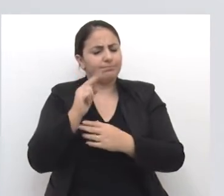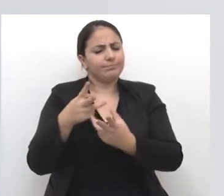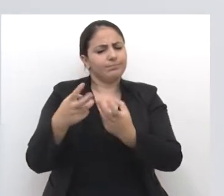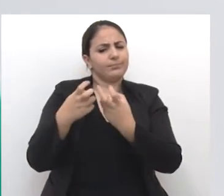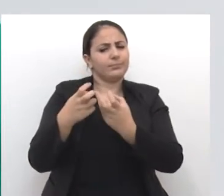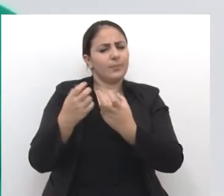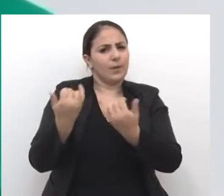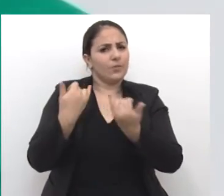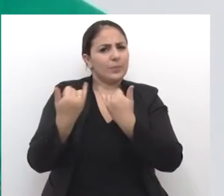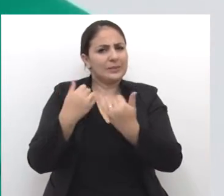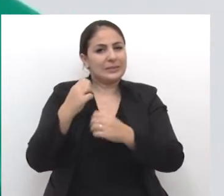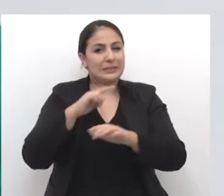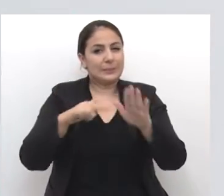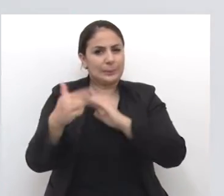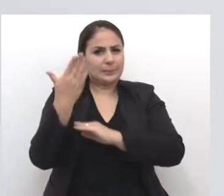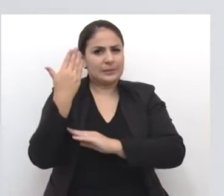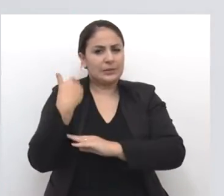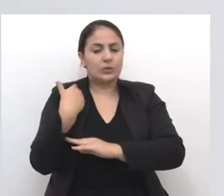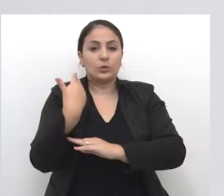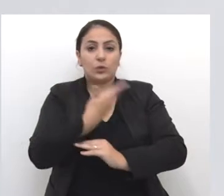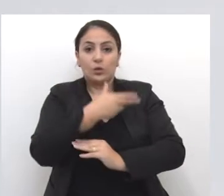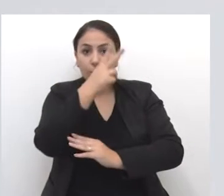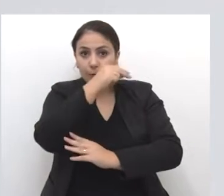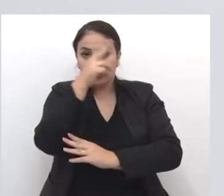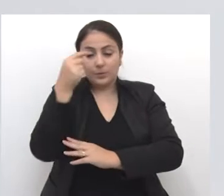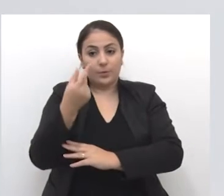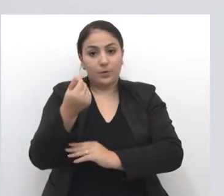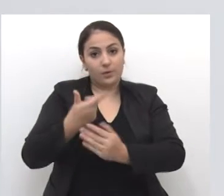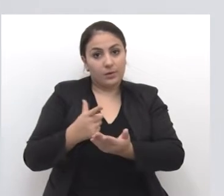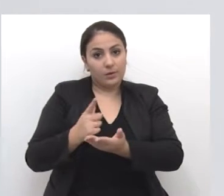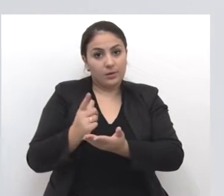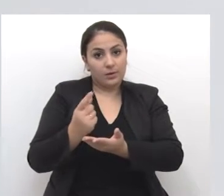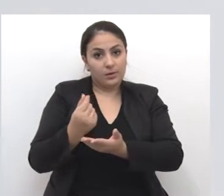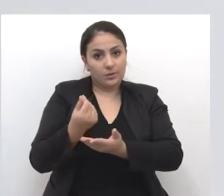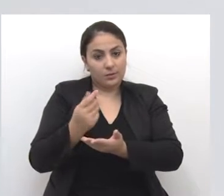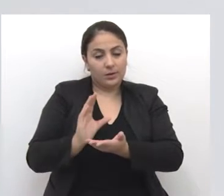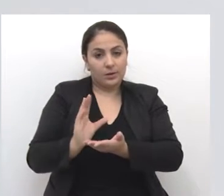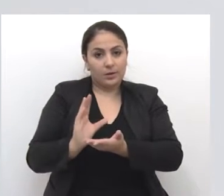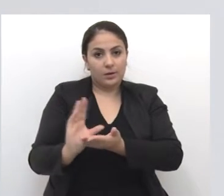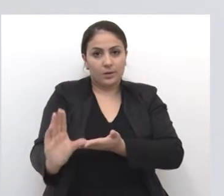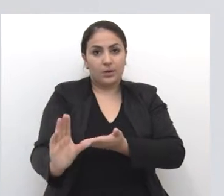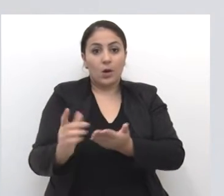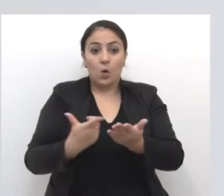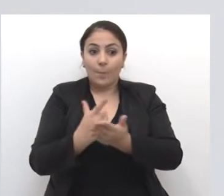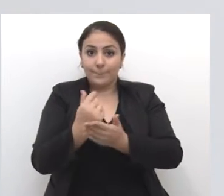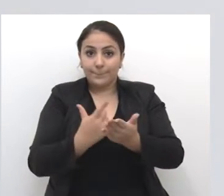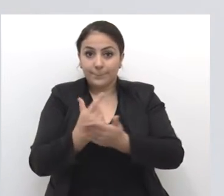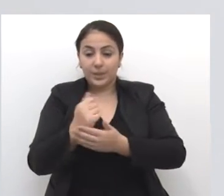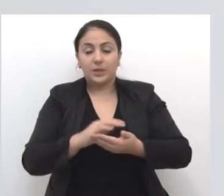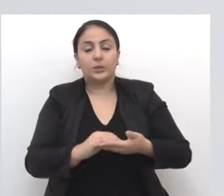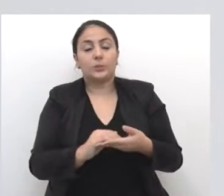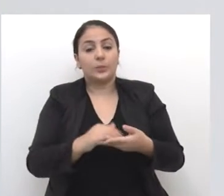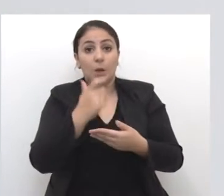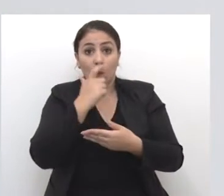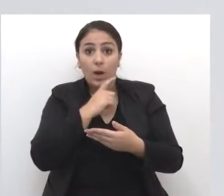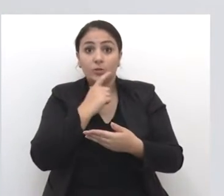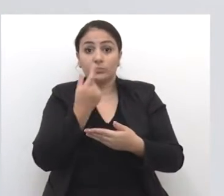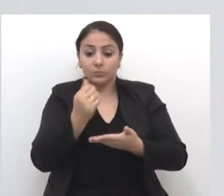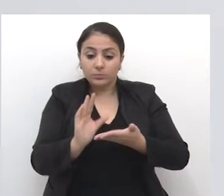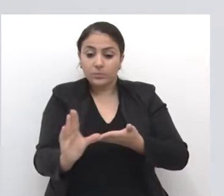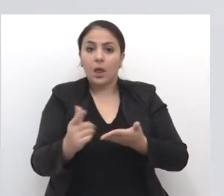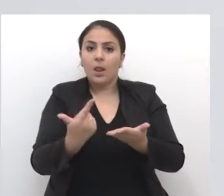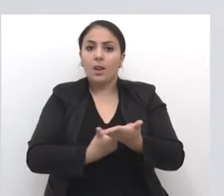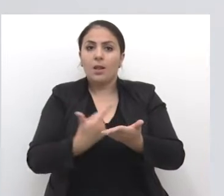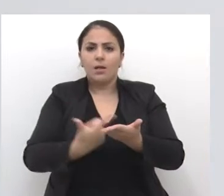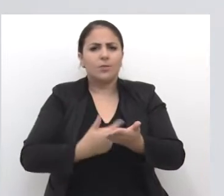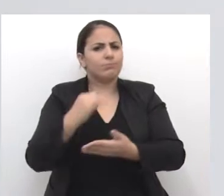notícia semana passada, que o nosso executivo estaria investindo, que eu acho que o investimento em livros é